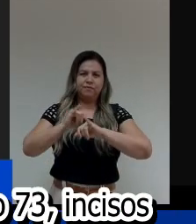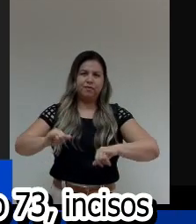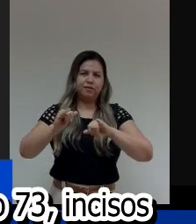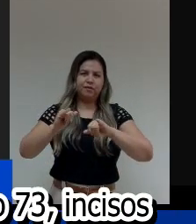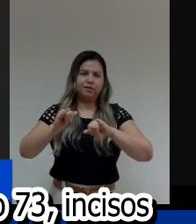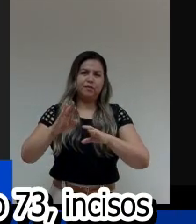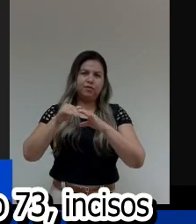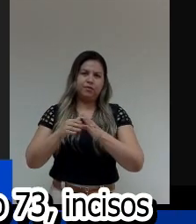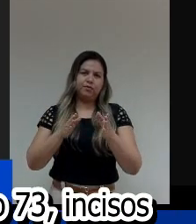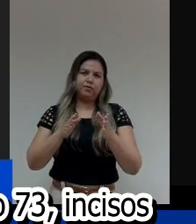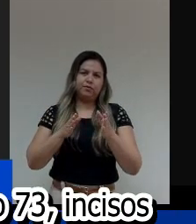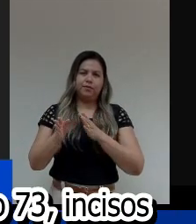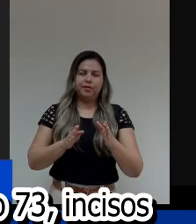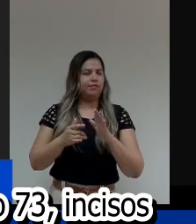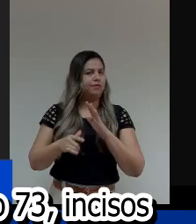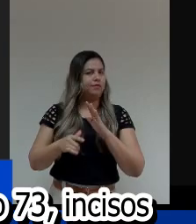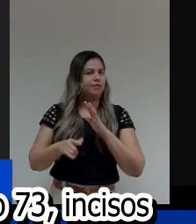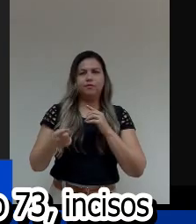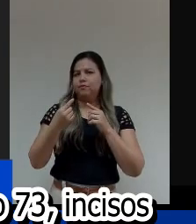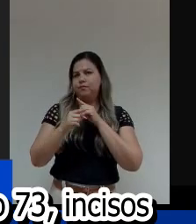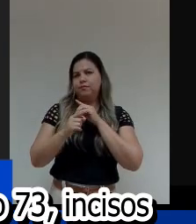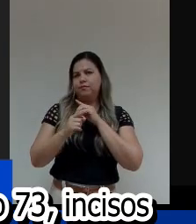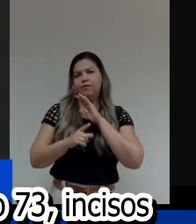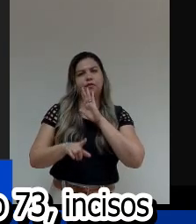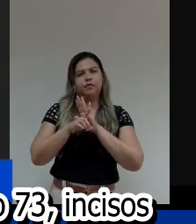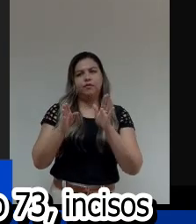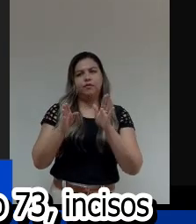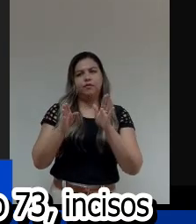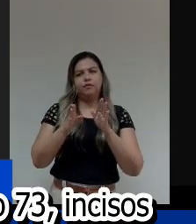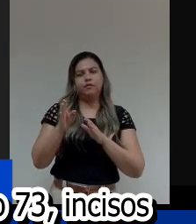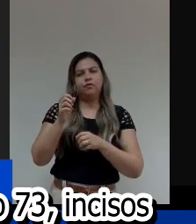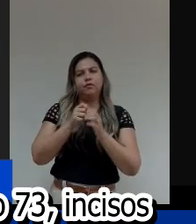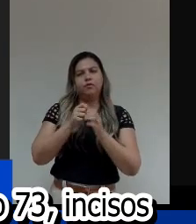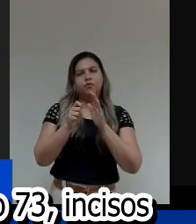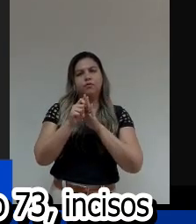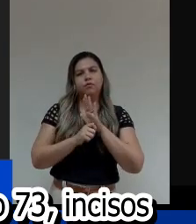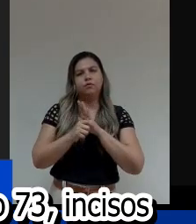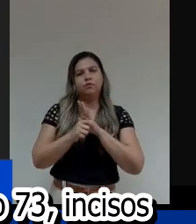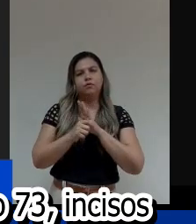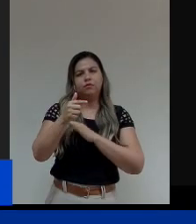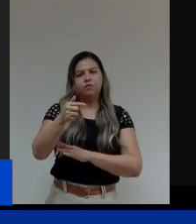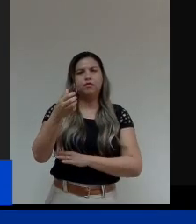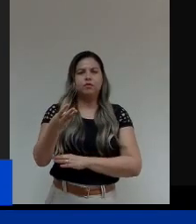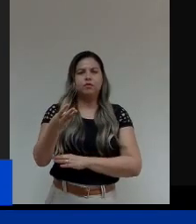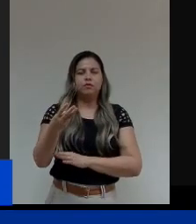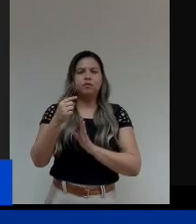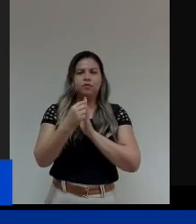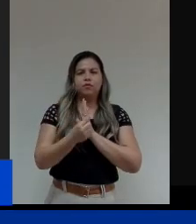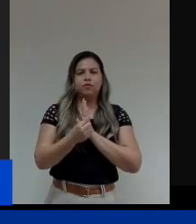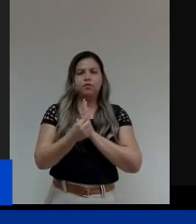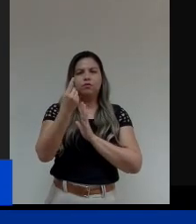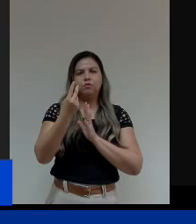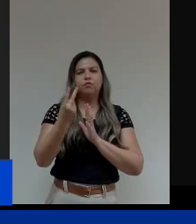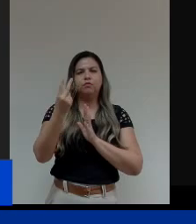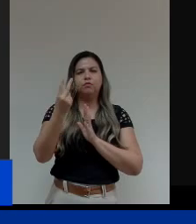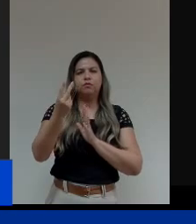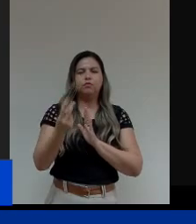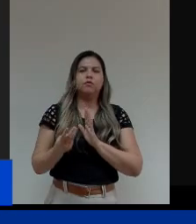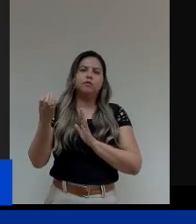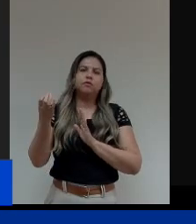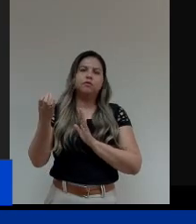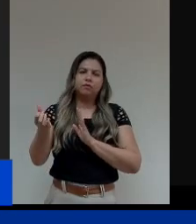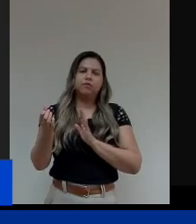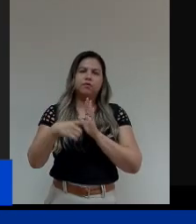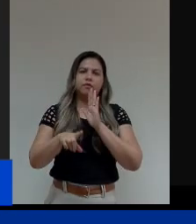é vedado pela legislação eleitoral, especialmente artigo 73, incisos 1, 2 e 6 da Lei